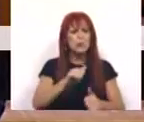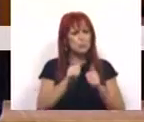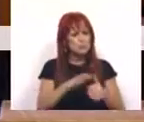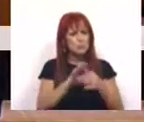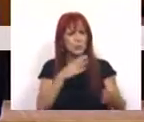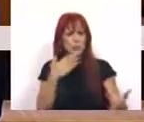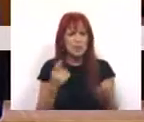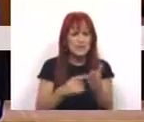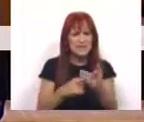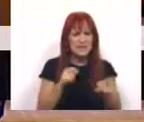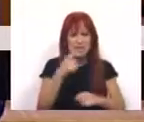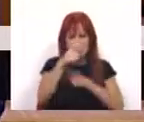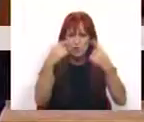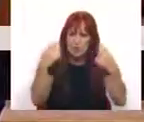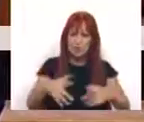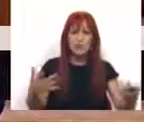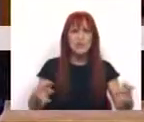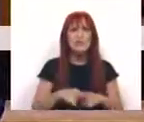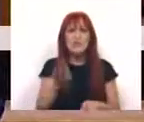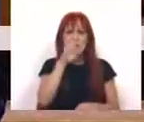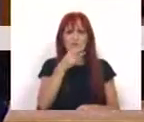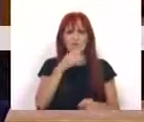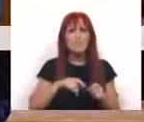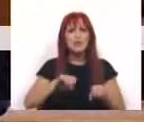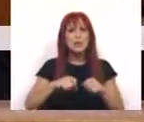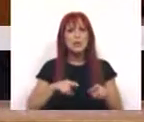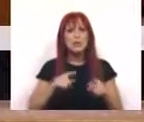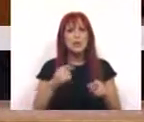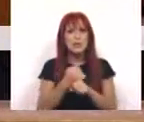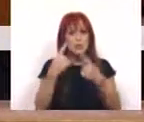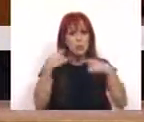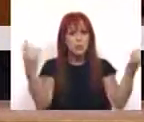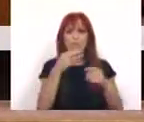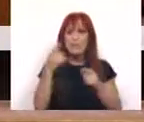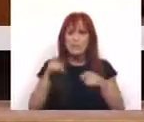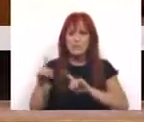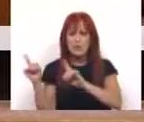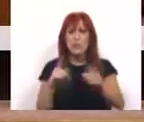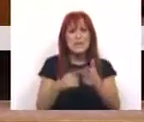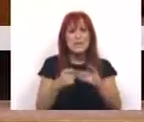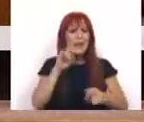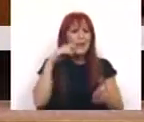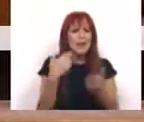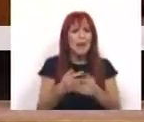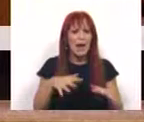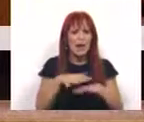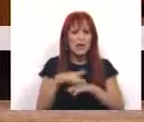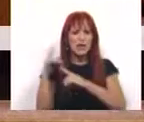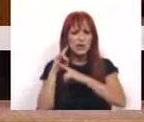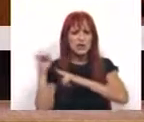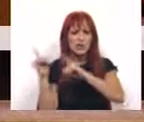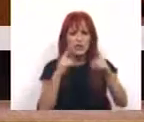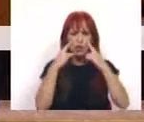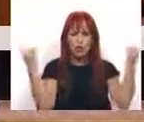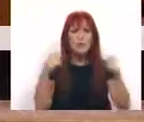adequada às necessidades dos cidadãos. E se falamos em serviços públicos, falamos também de transportes e na necessidade de garantir uma rede de transportes